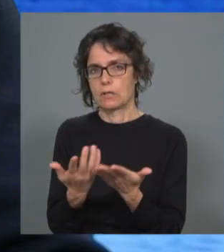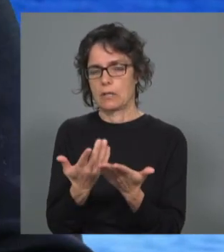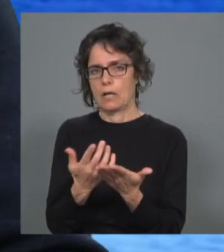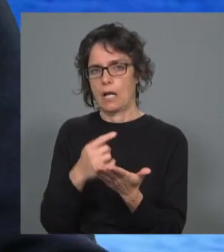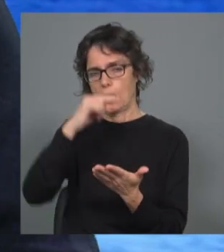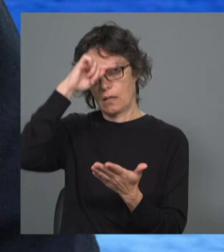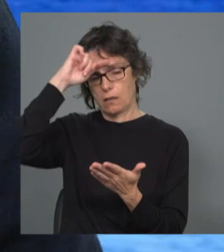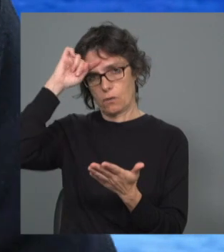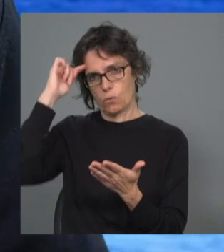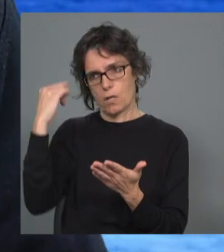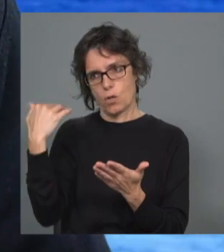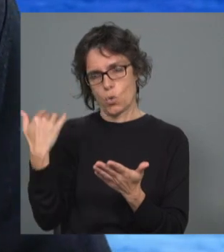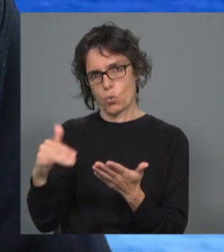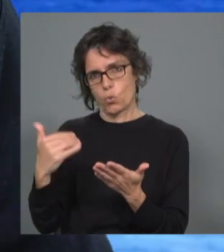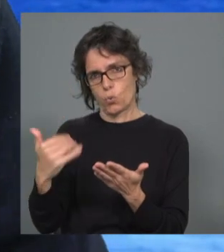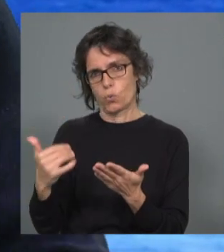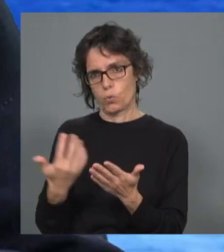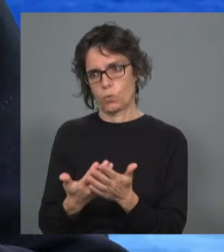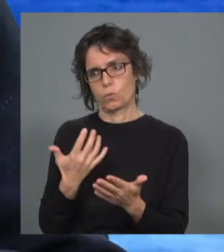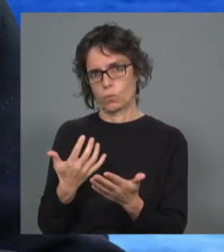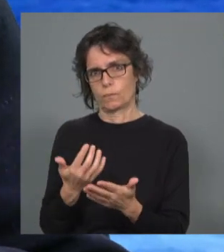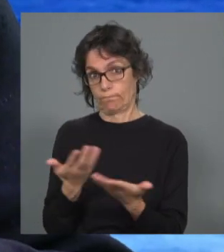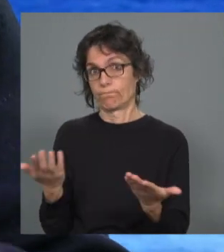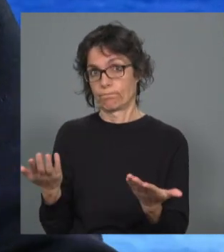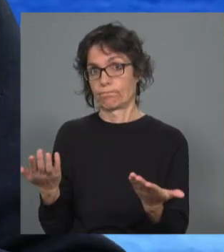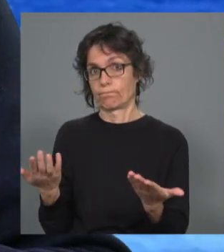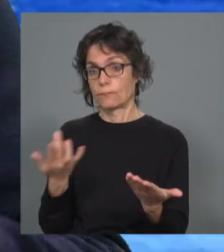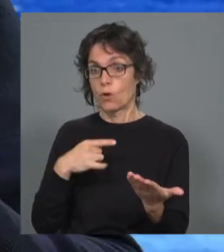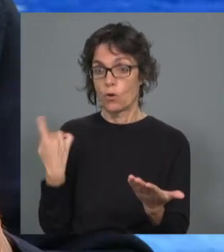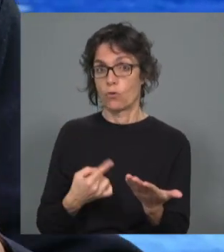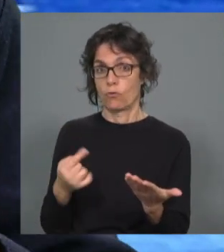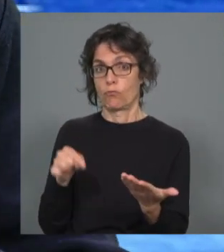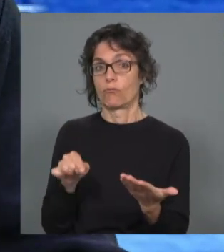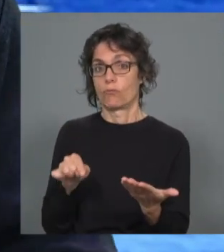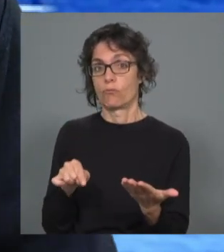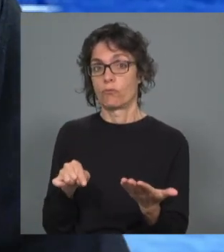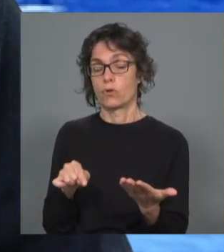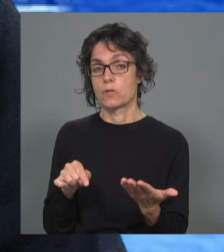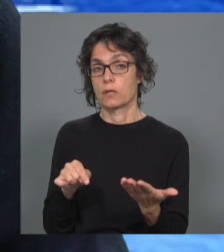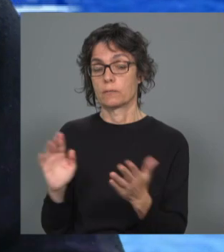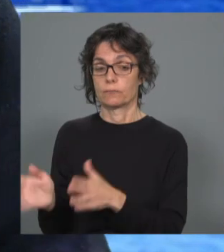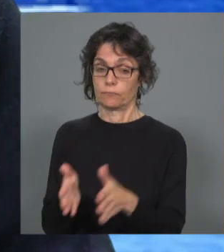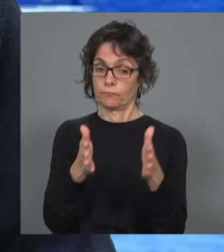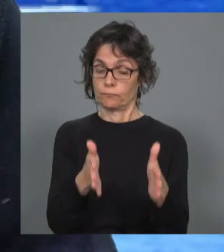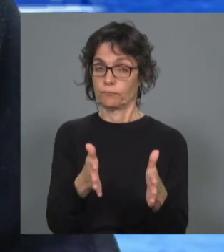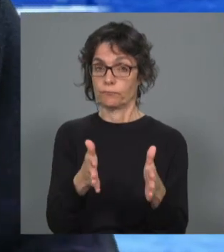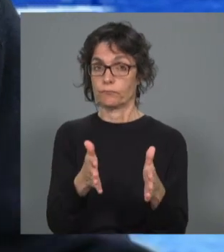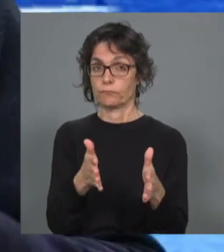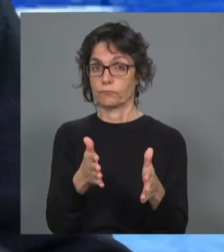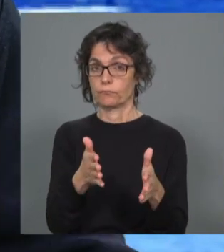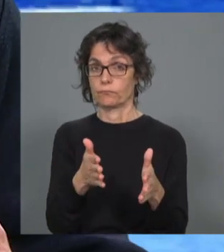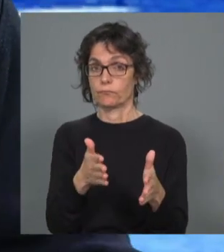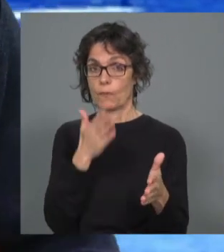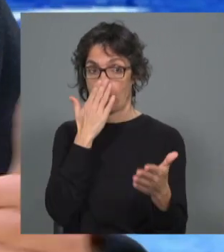bastante grandes. Nós, digamos que vivemos, por um lado, uma realidade de